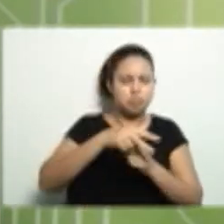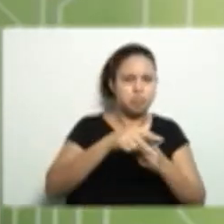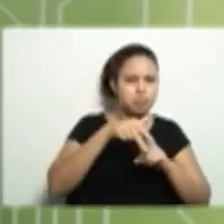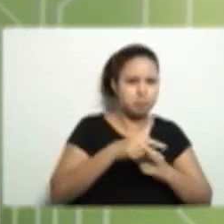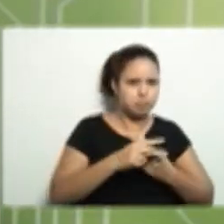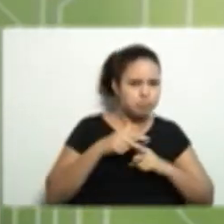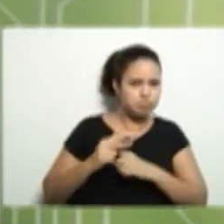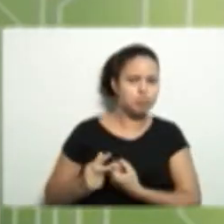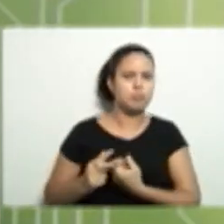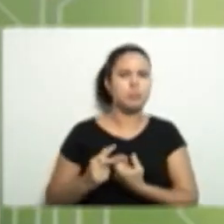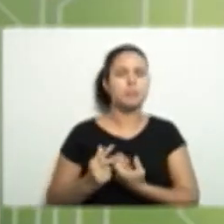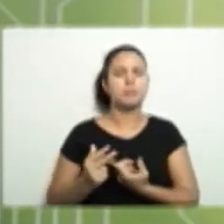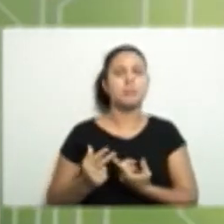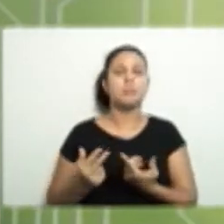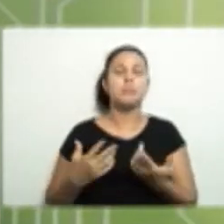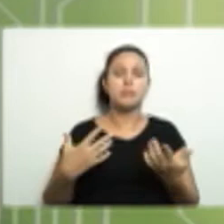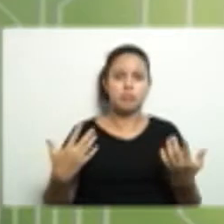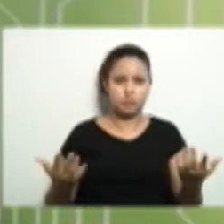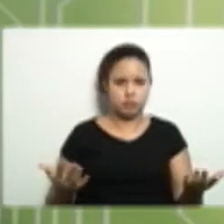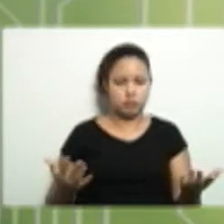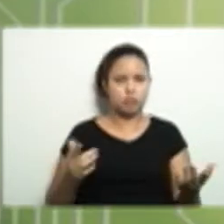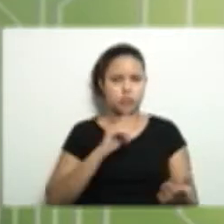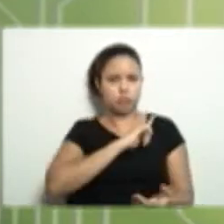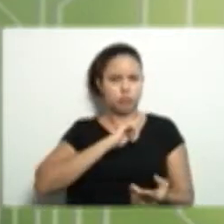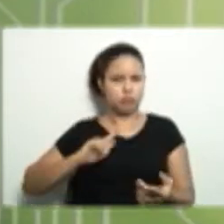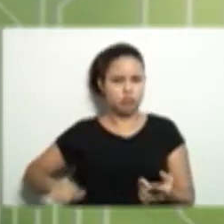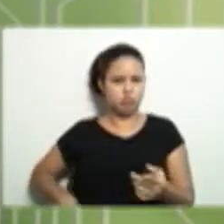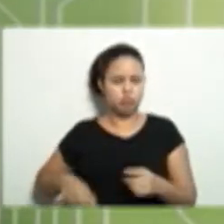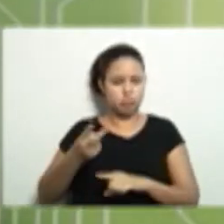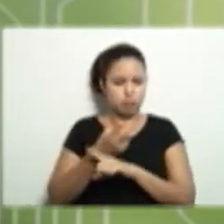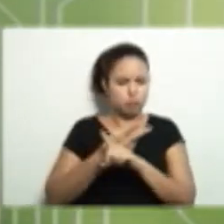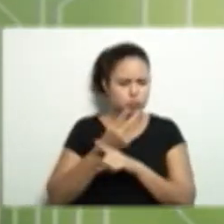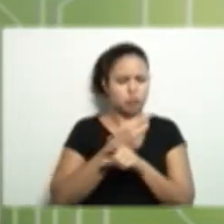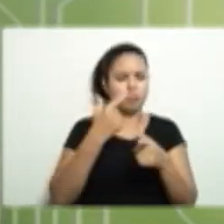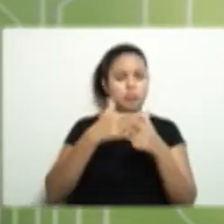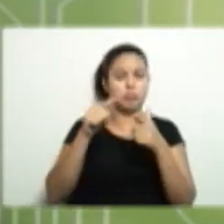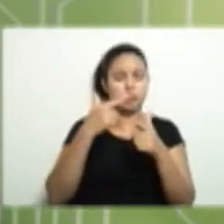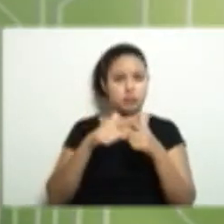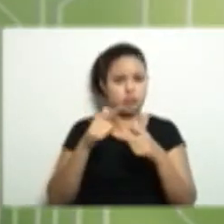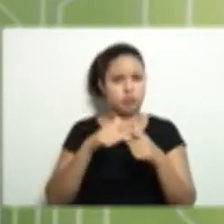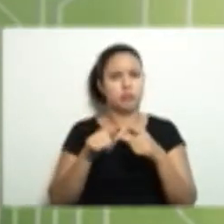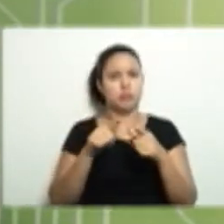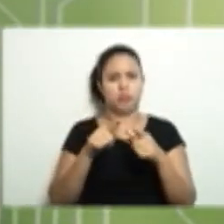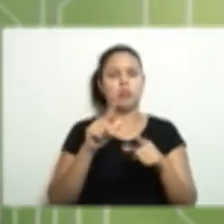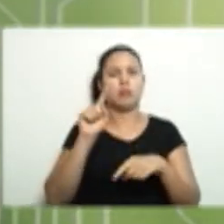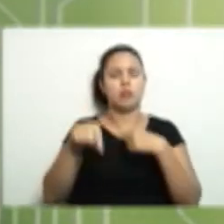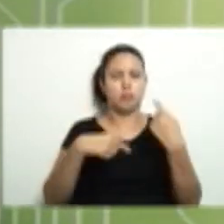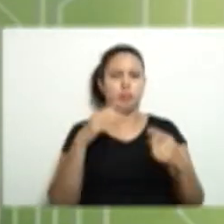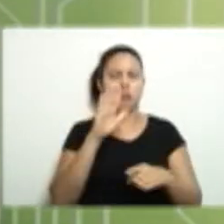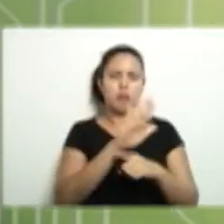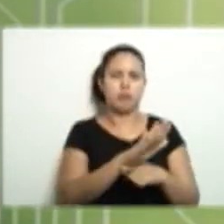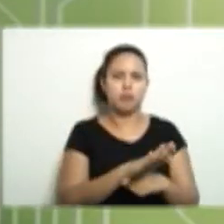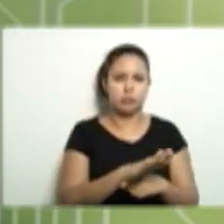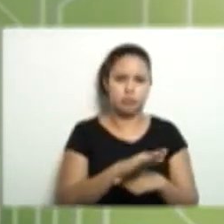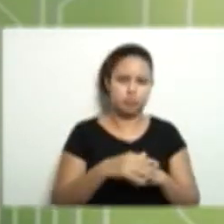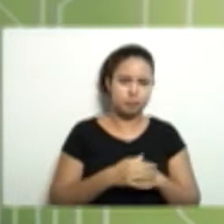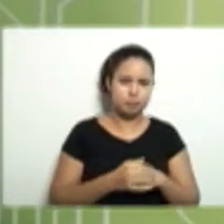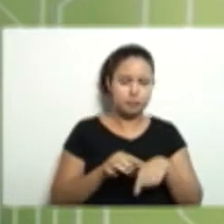acredita que seja um dos nossos maiores problemas. Quando o governo, por outro lado, decide aumentar ou